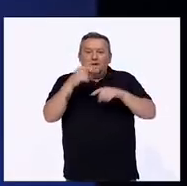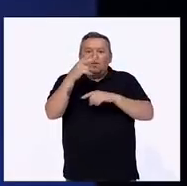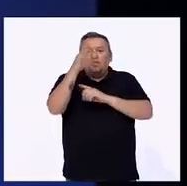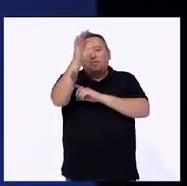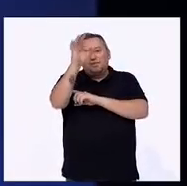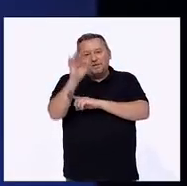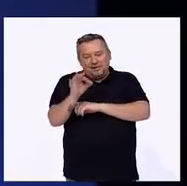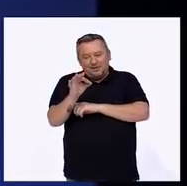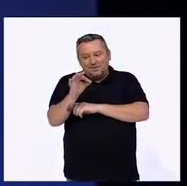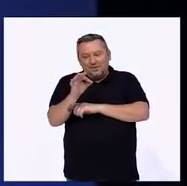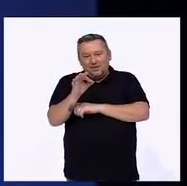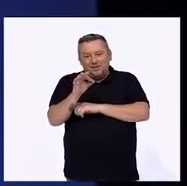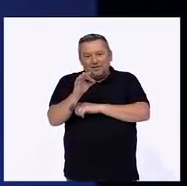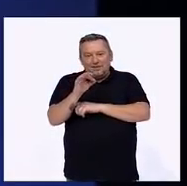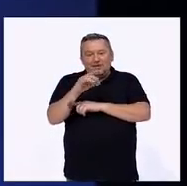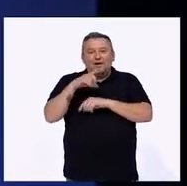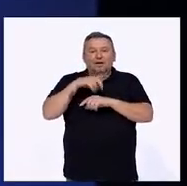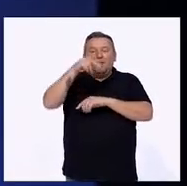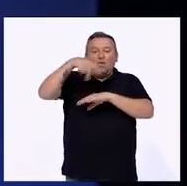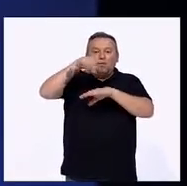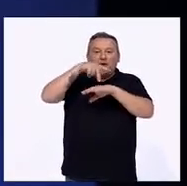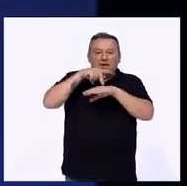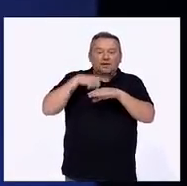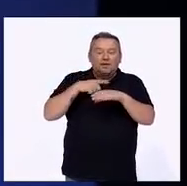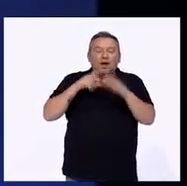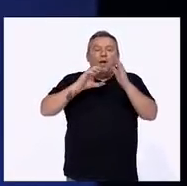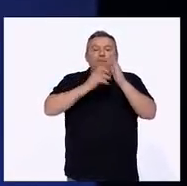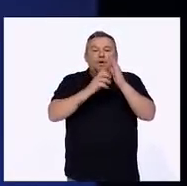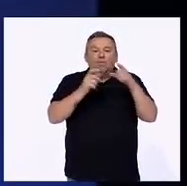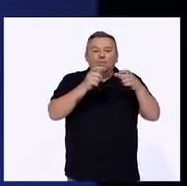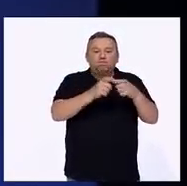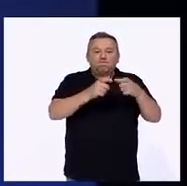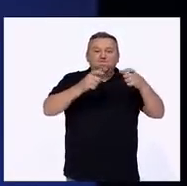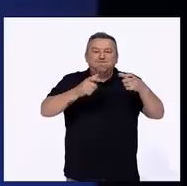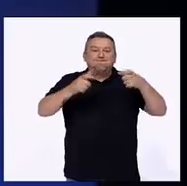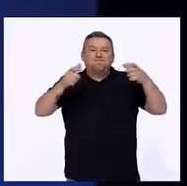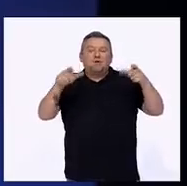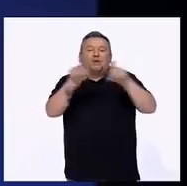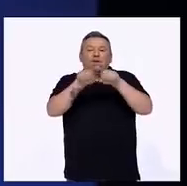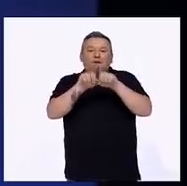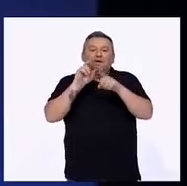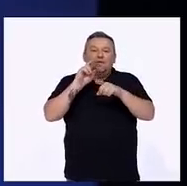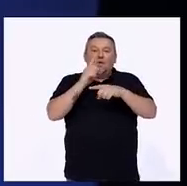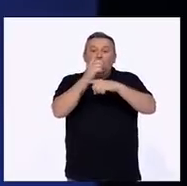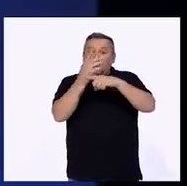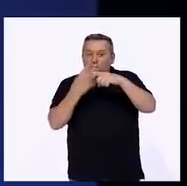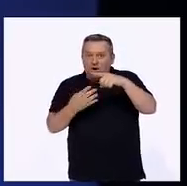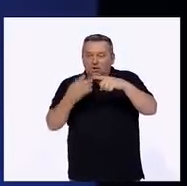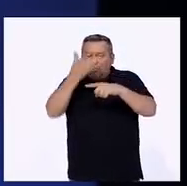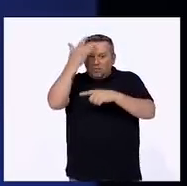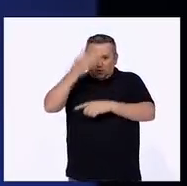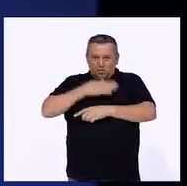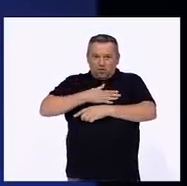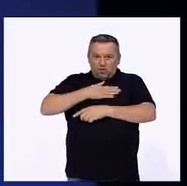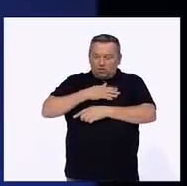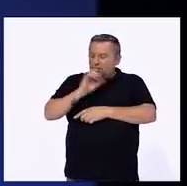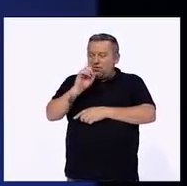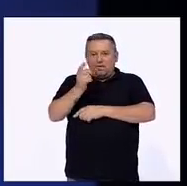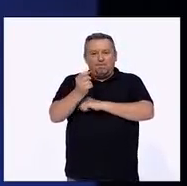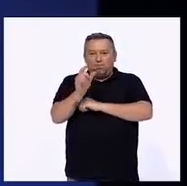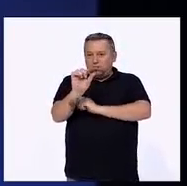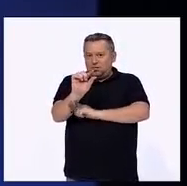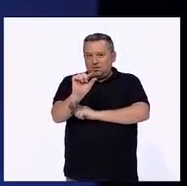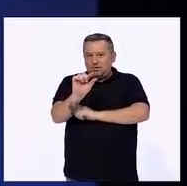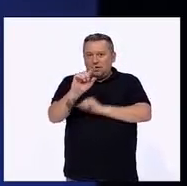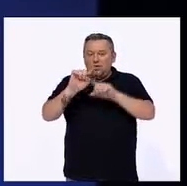partido. Né? Um país de partidos pequenos e médios tem um partido que um quarto da população se identifica, não é pouca coisa. Mas o que nós temos a oferecer? Nós